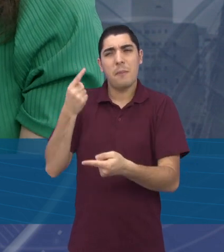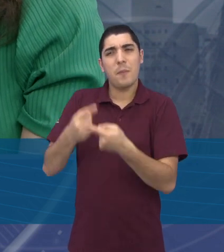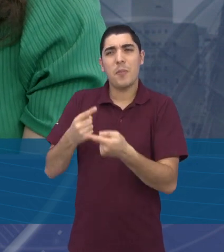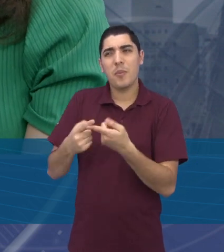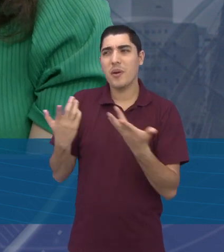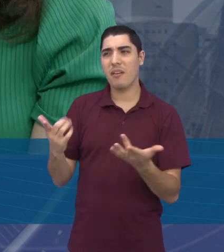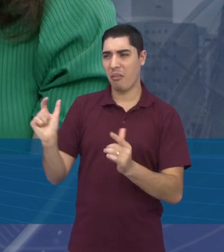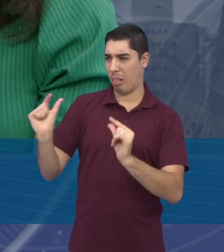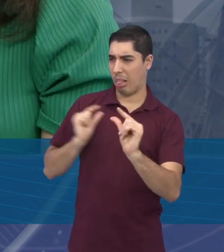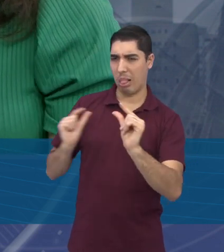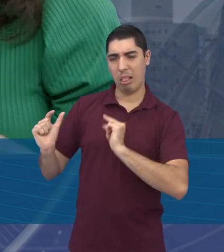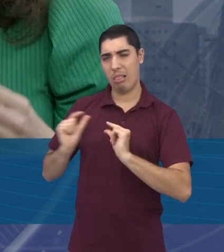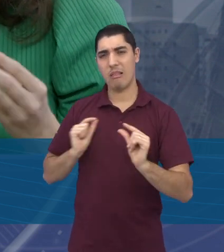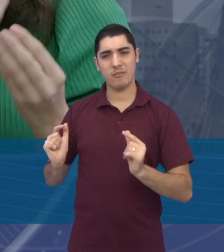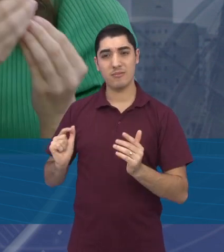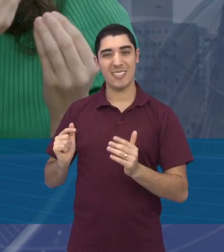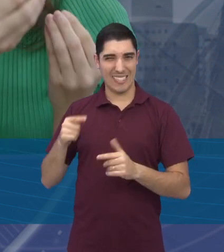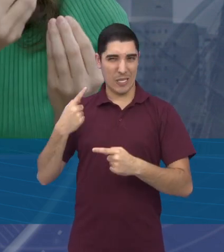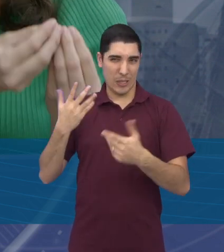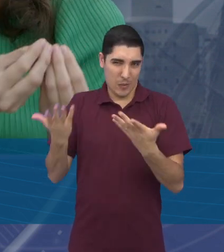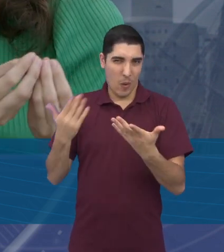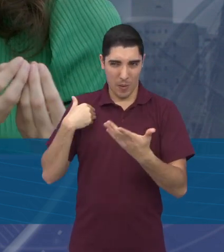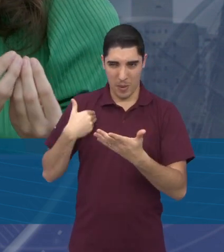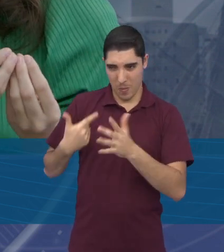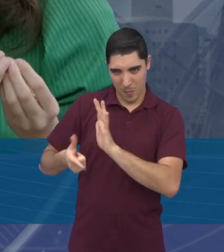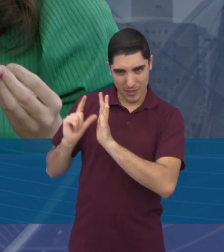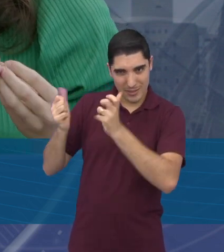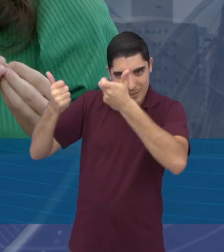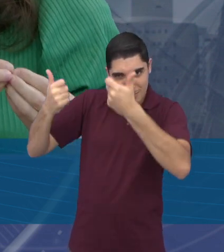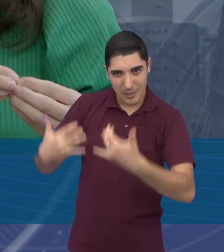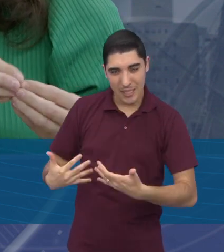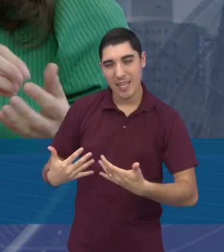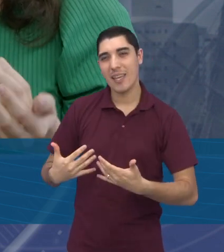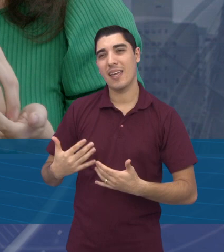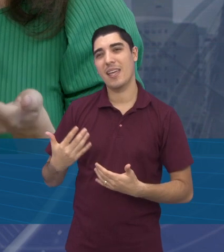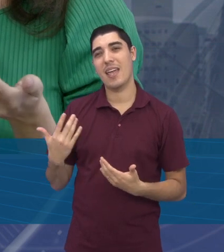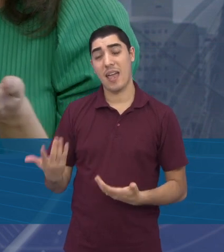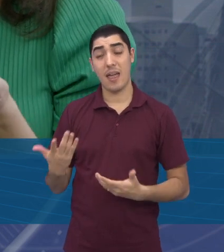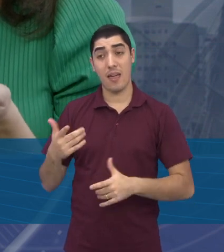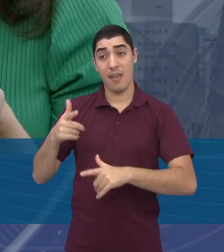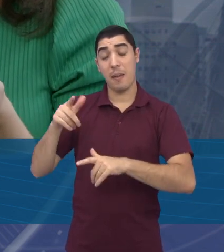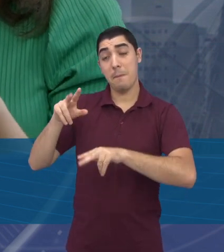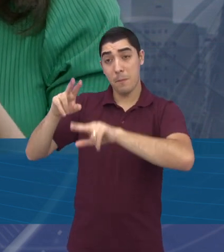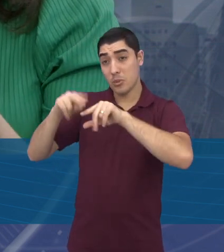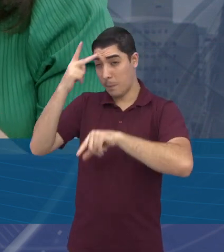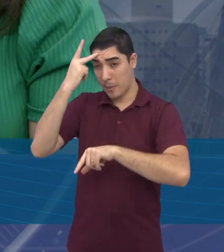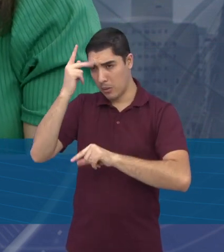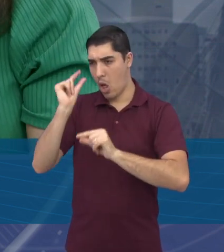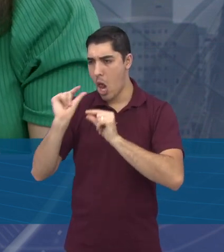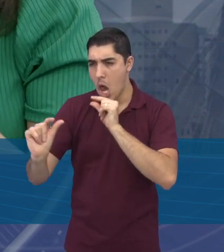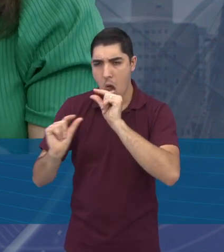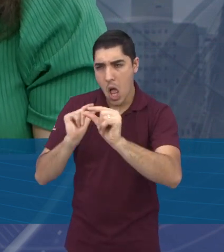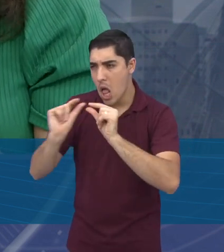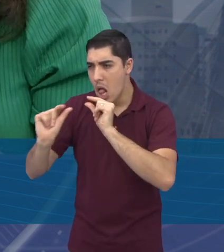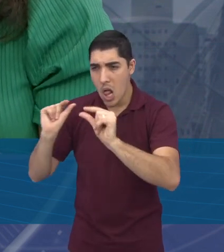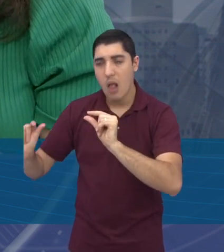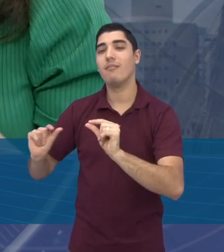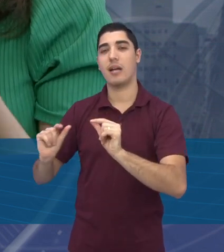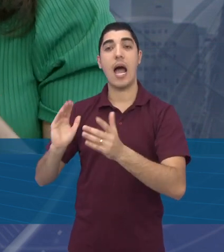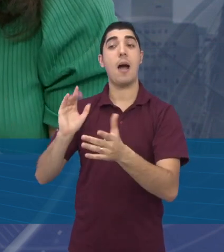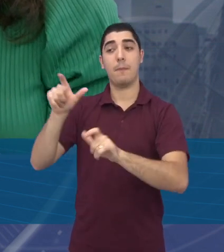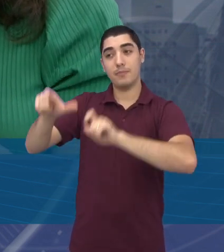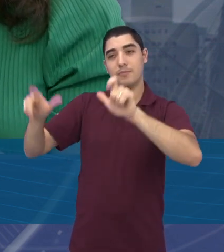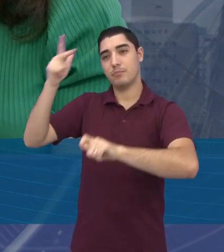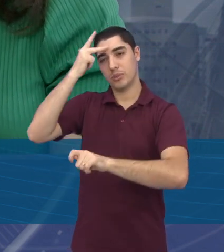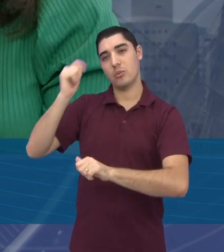é assim, isso vem, às vezes, desse mito que eu comentei, né, anteriormente, que acaba moldando, interferindo na forma como a